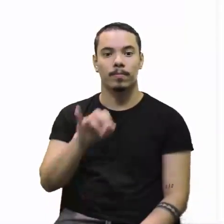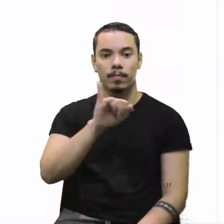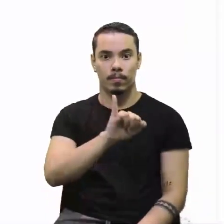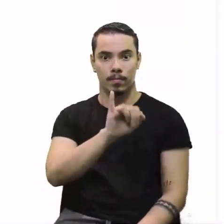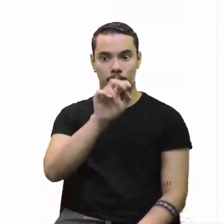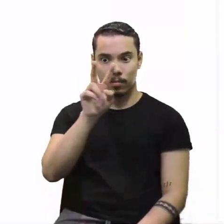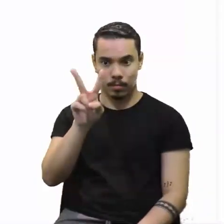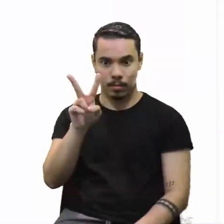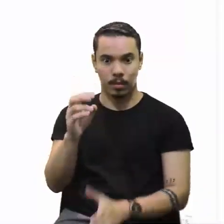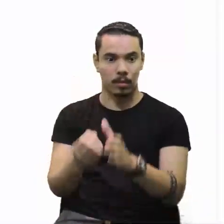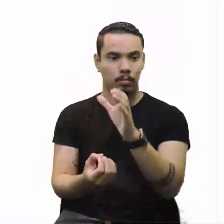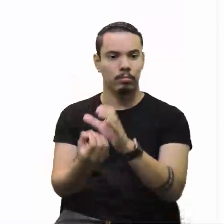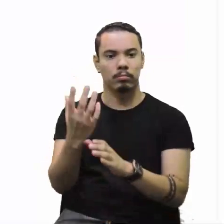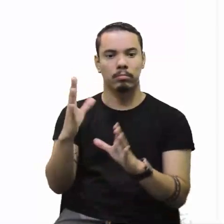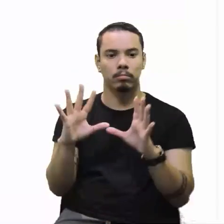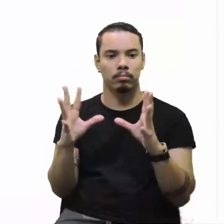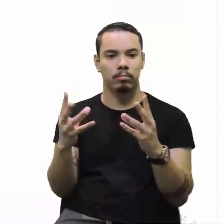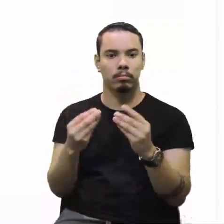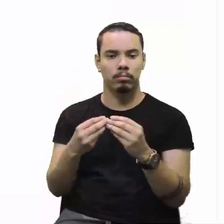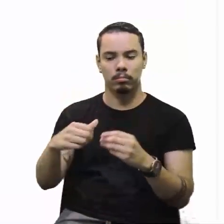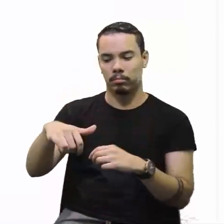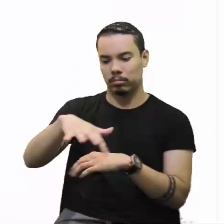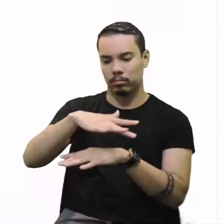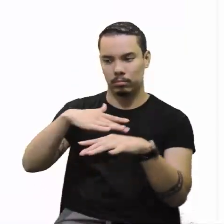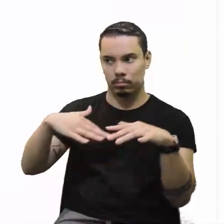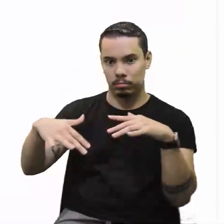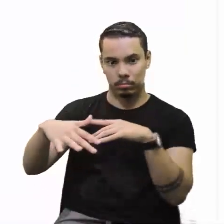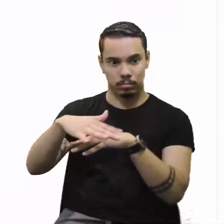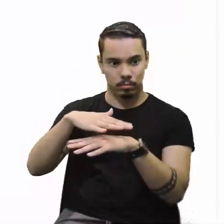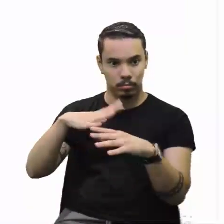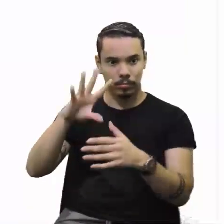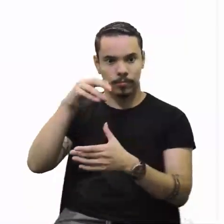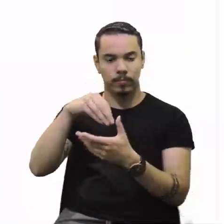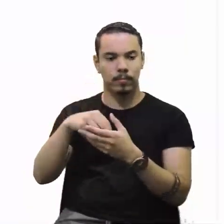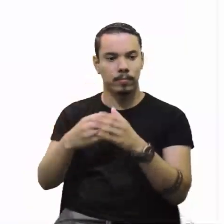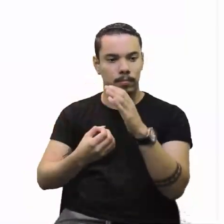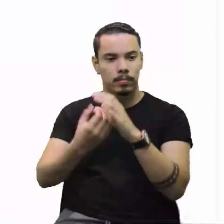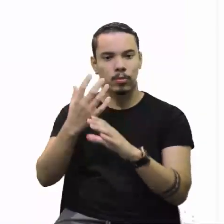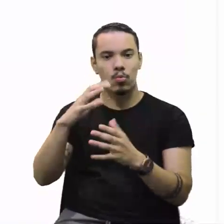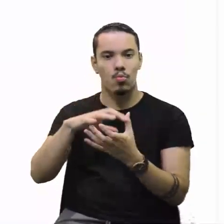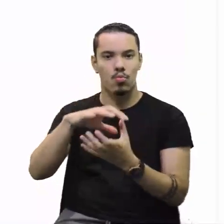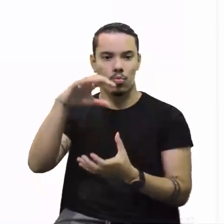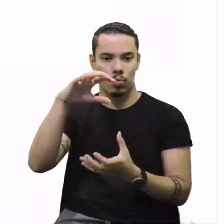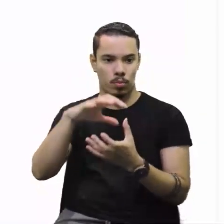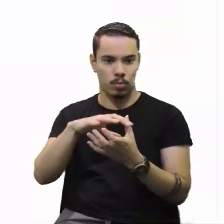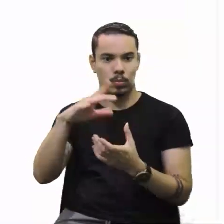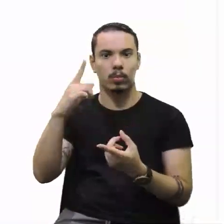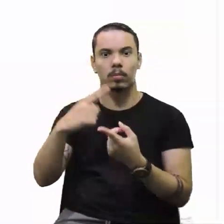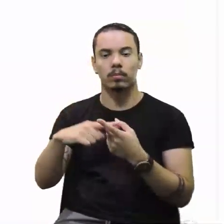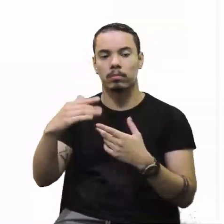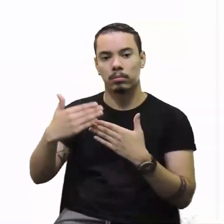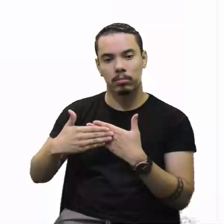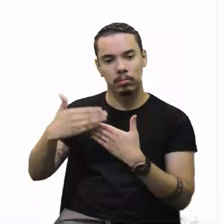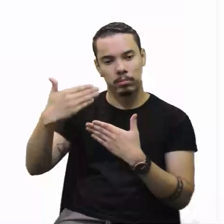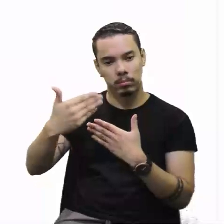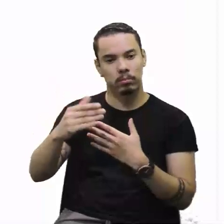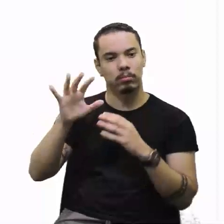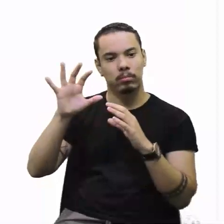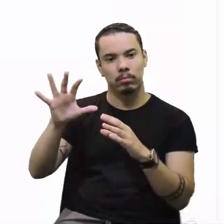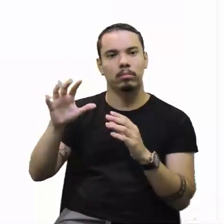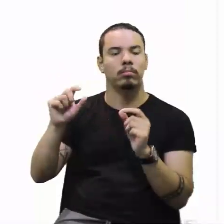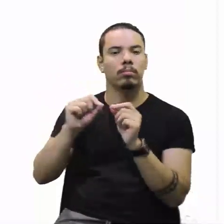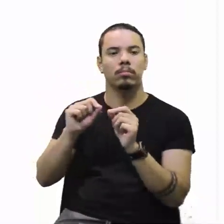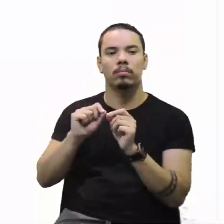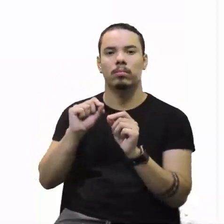é originado da agitação térmica das partículas que constituem os corpos. Em decorrência dessa